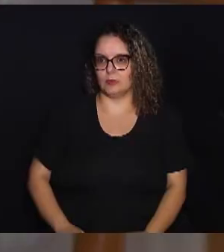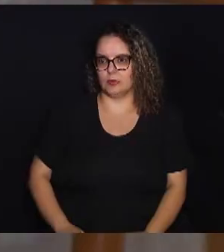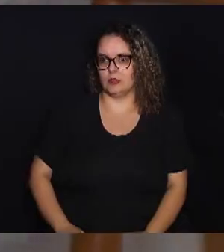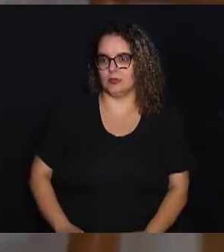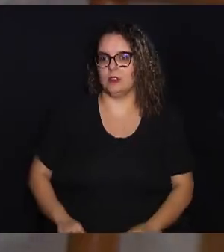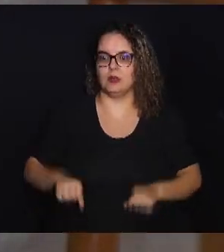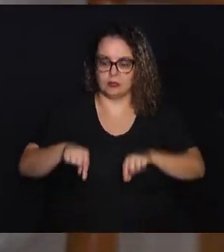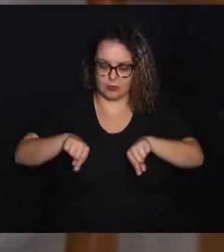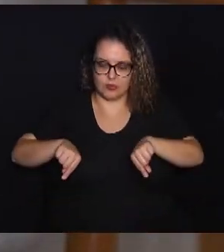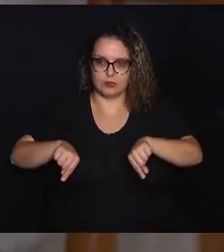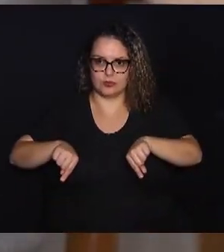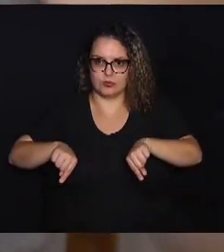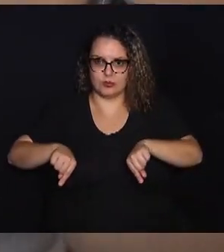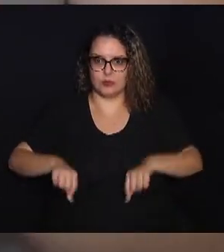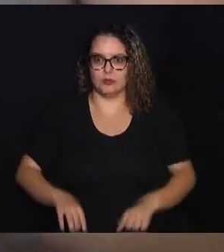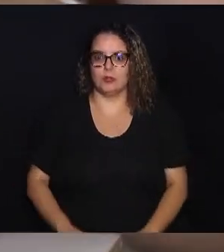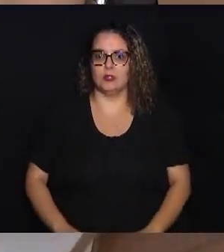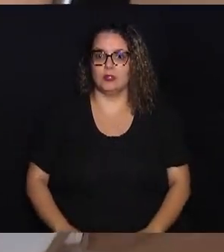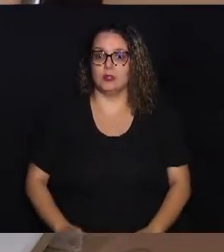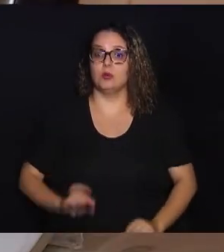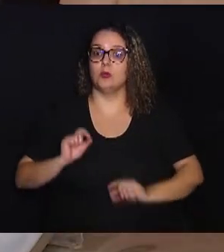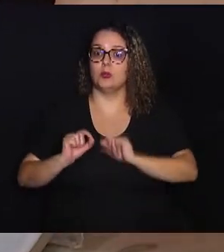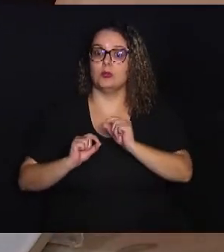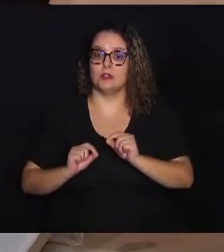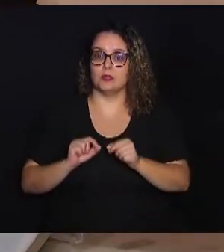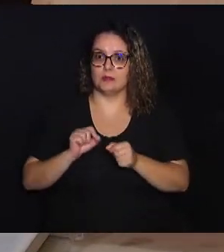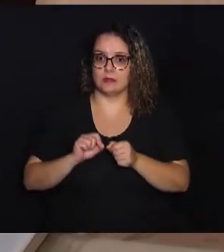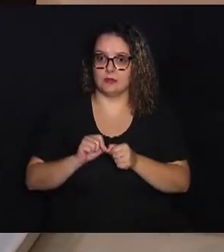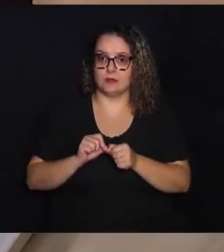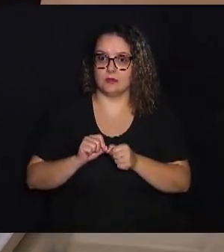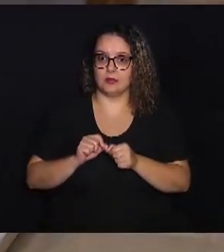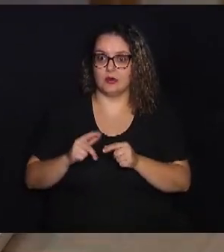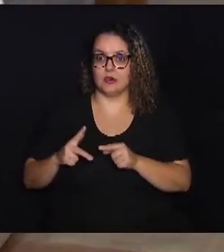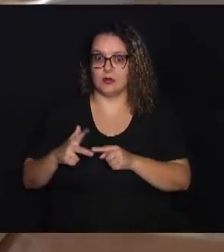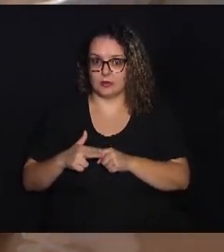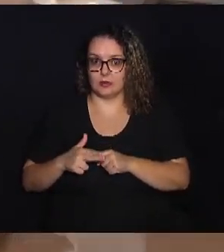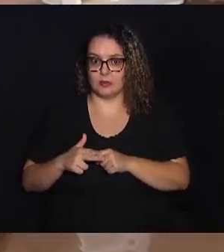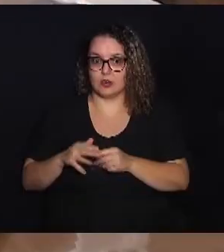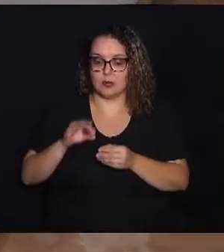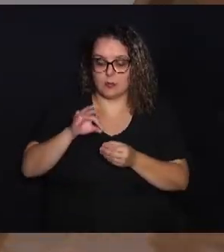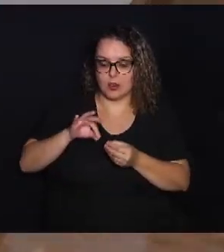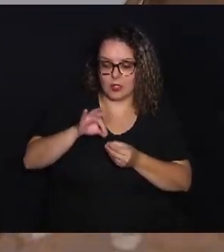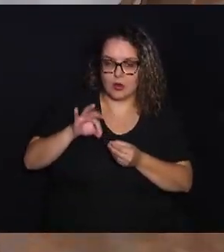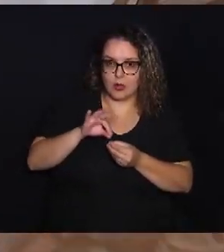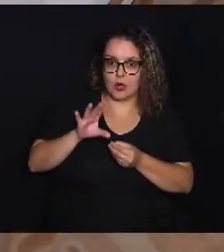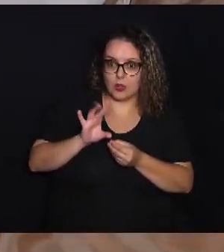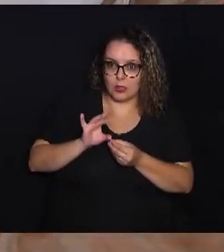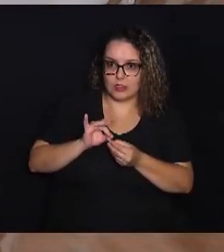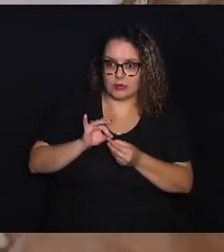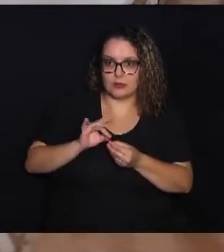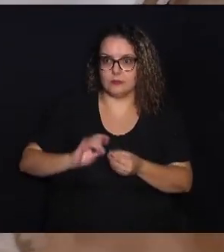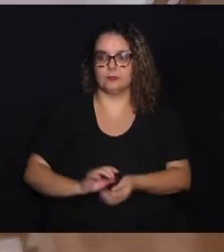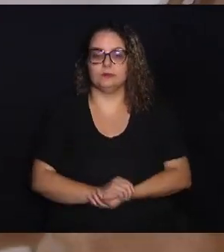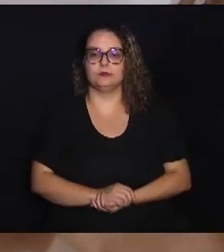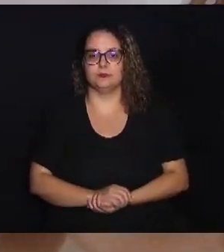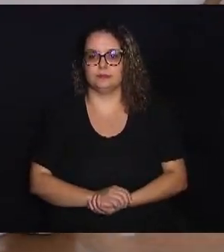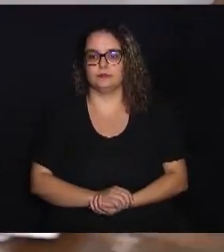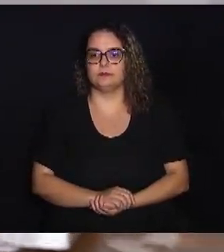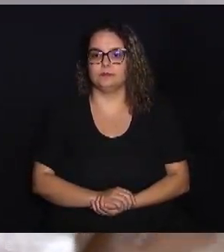nenhum. E aqui a gente pode deixar, né, a criatividade. Aqui eu tô ensinando o